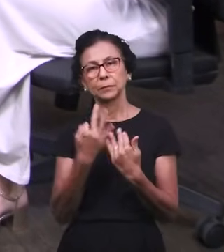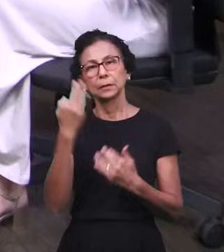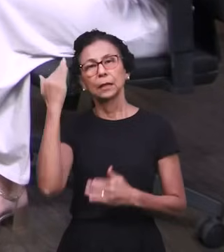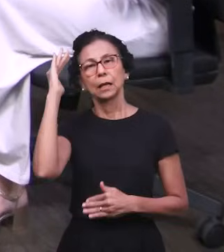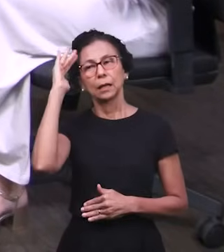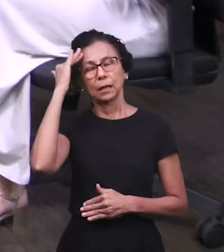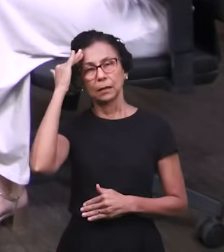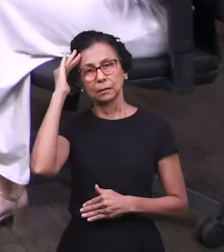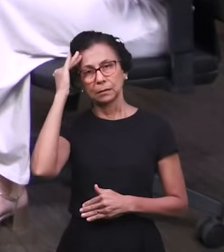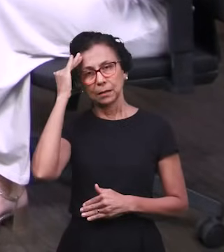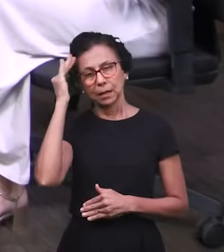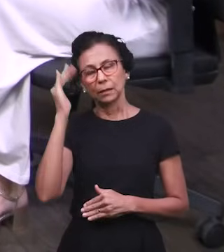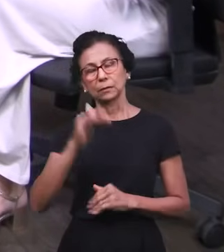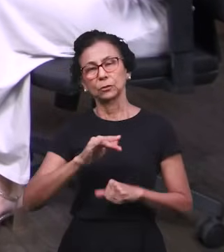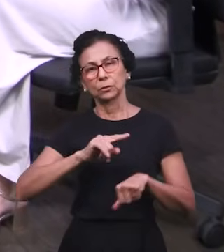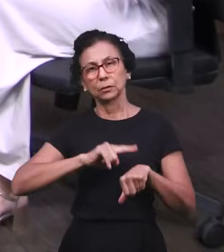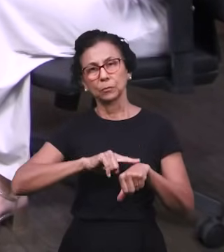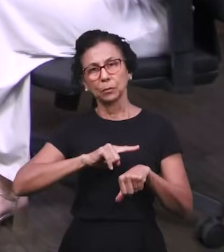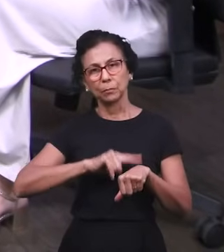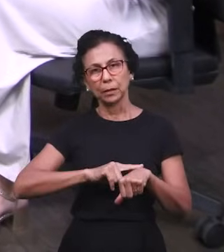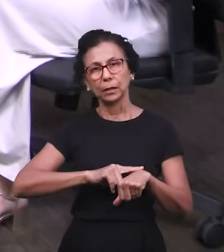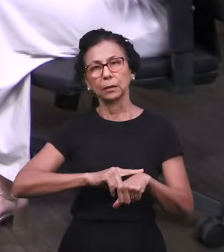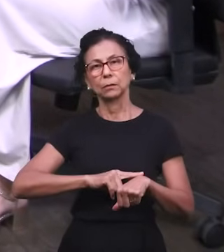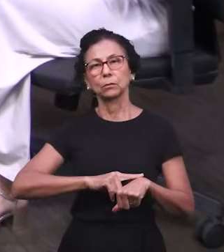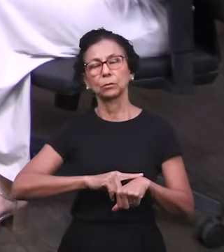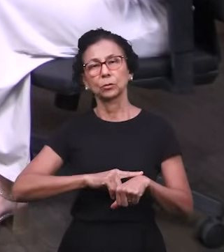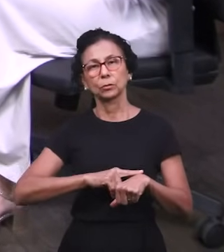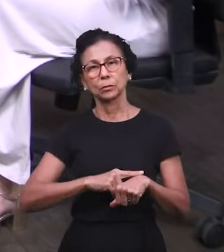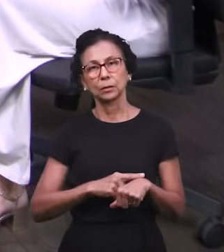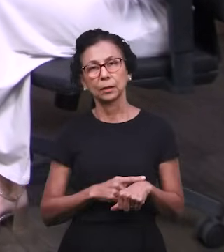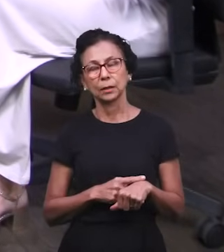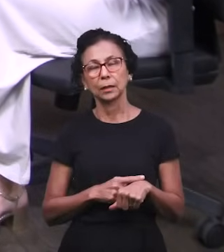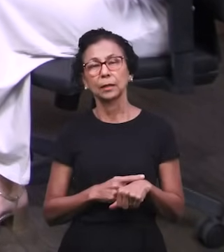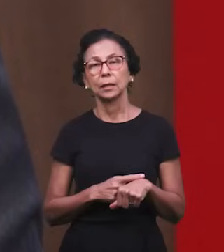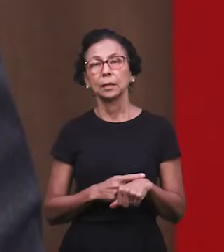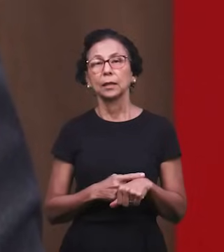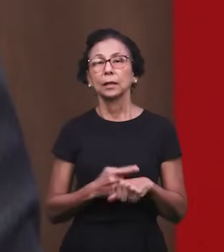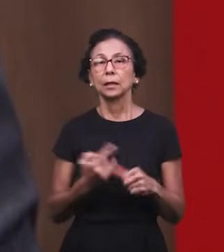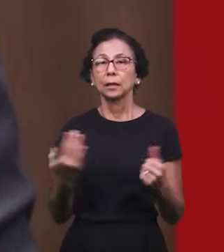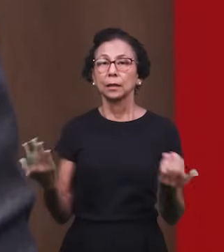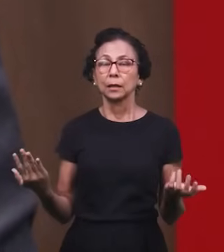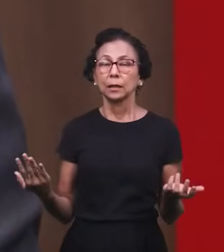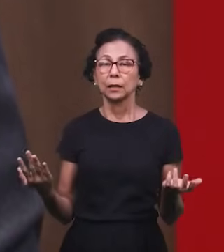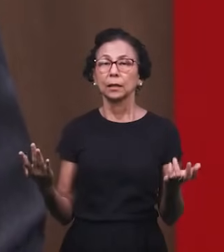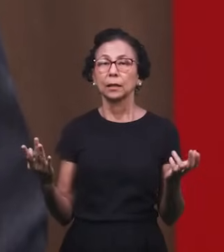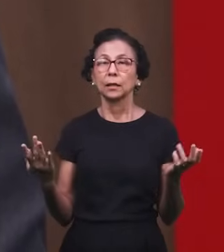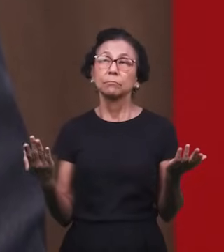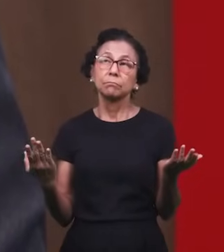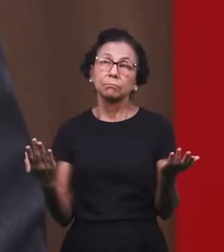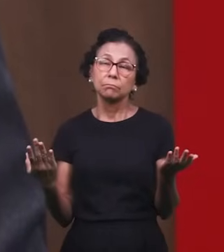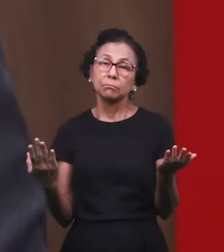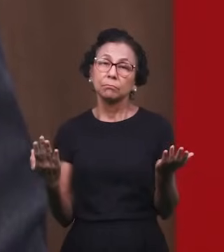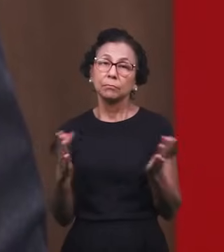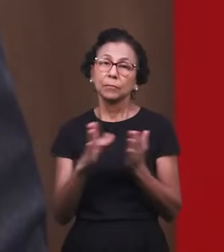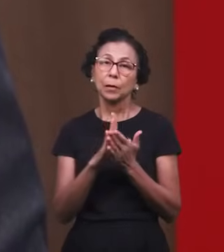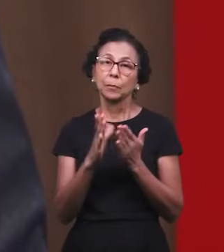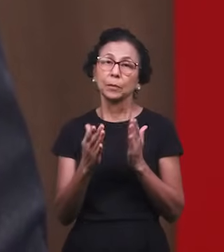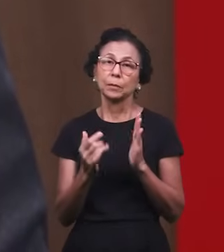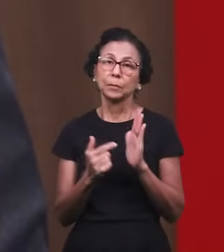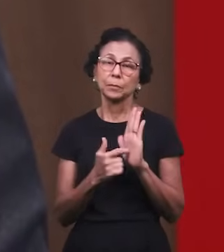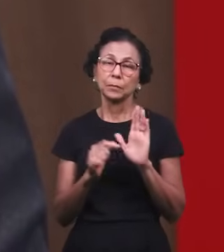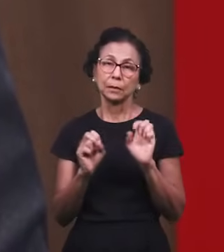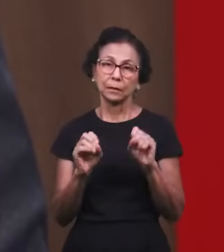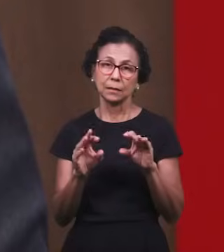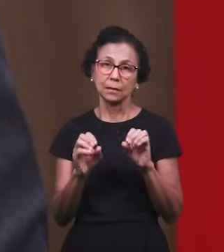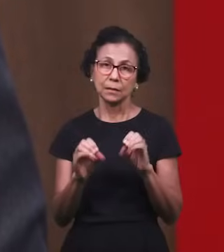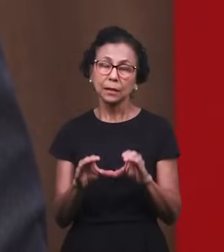É viver isso, ou seja, é um momento de oração, é um momento de